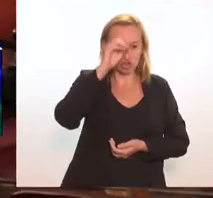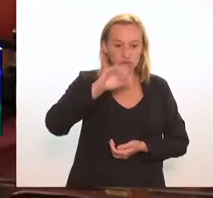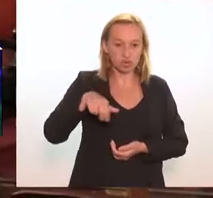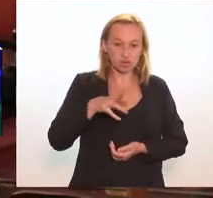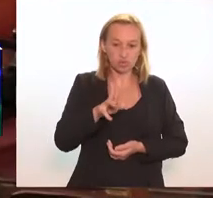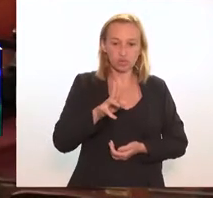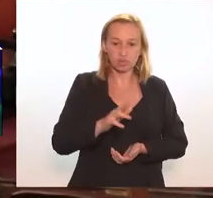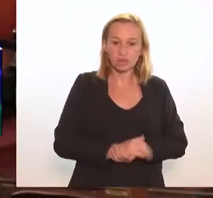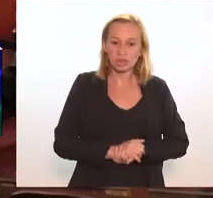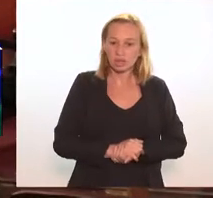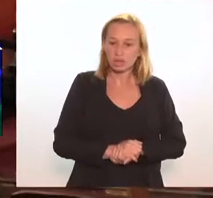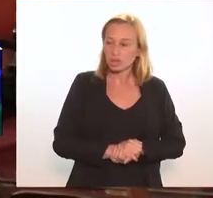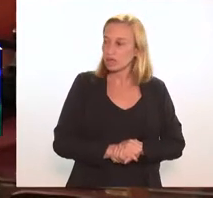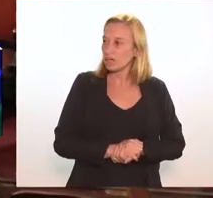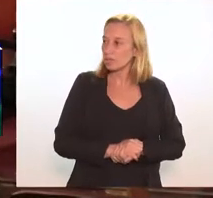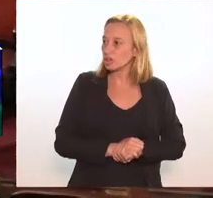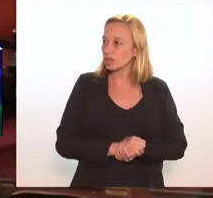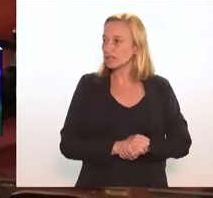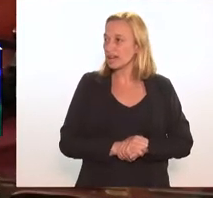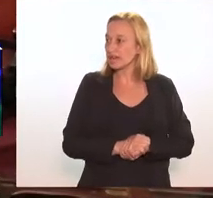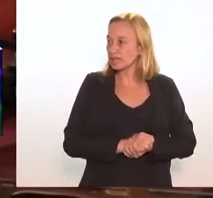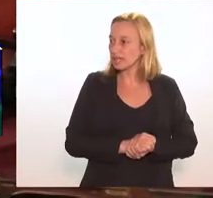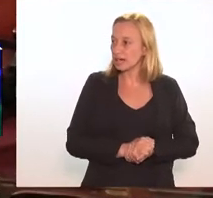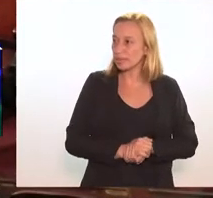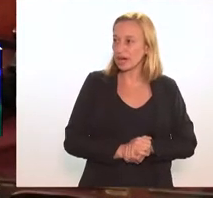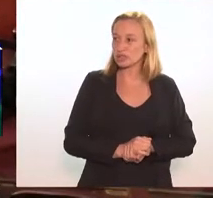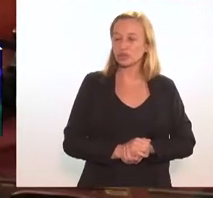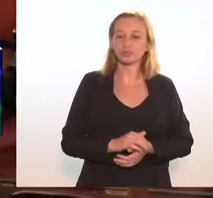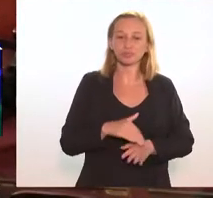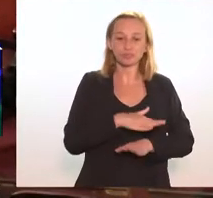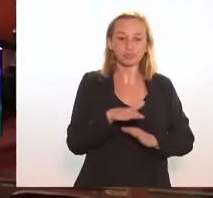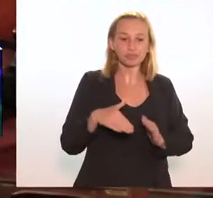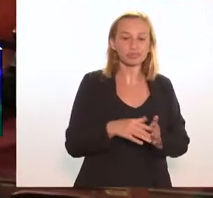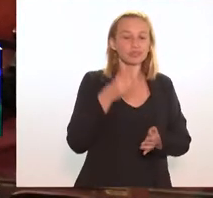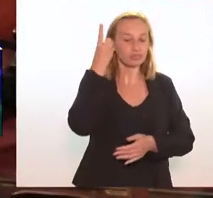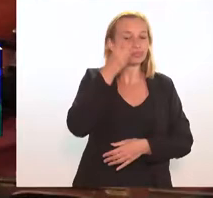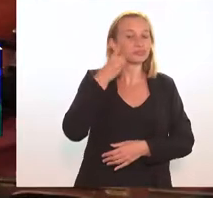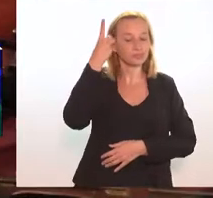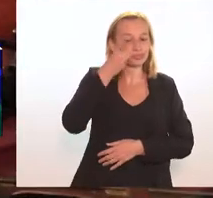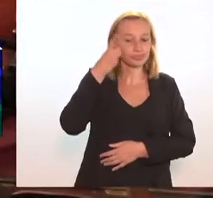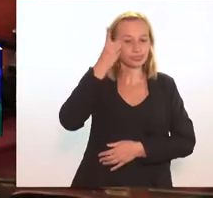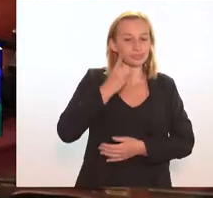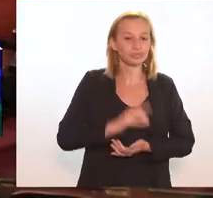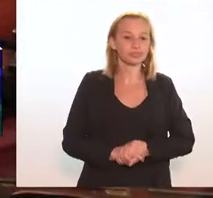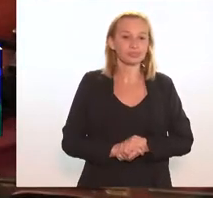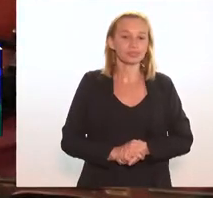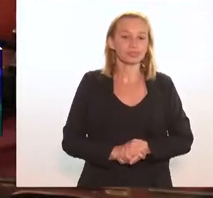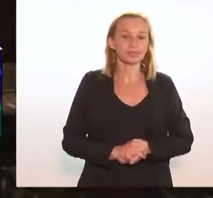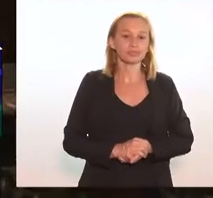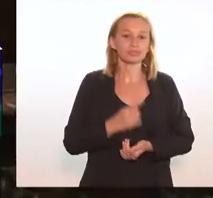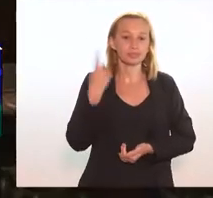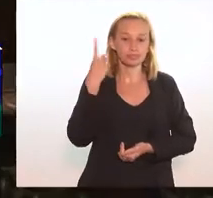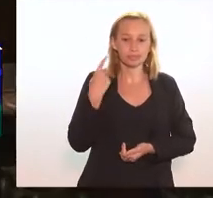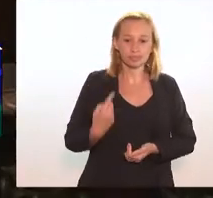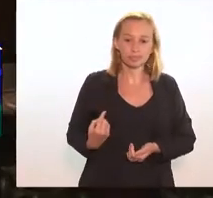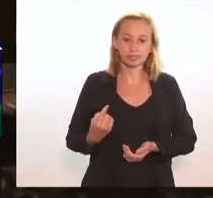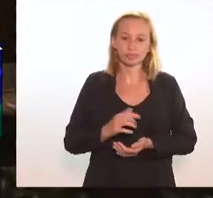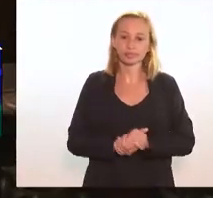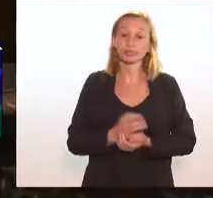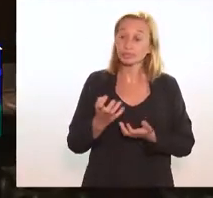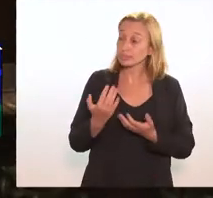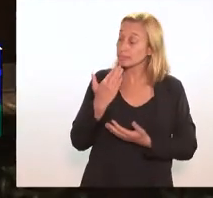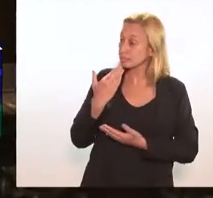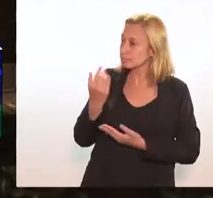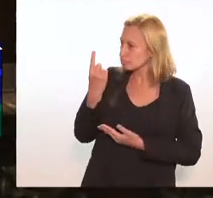que preside esse expediente final. Senhoras deputadas, senhores deputados, deputada Dani Monteiro, queria lhe